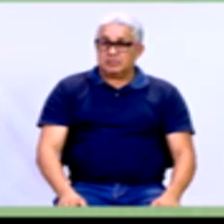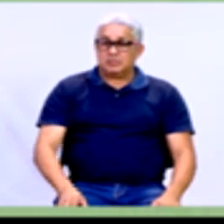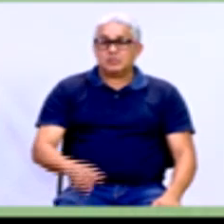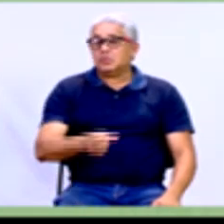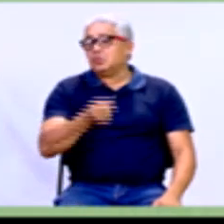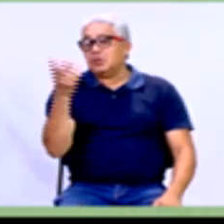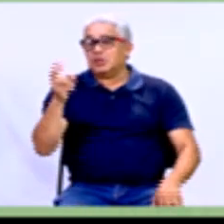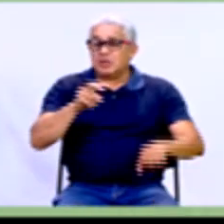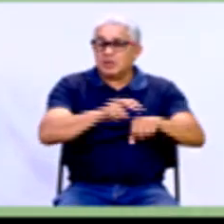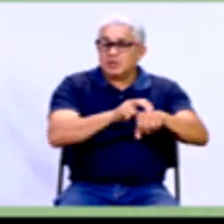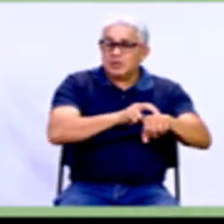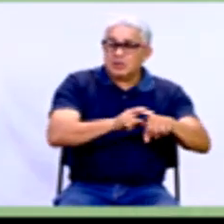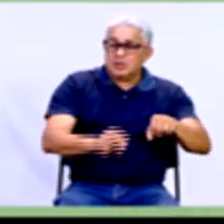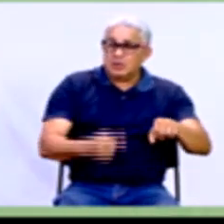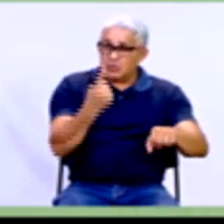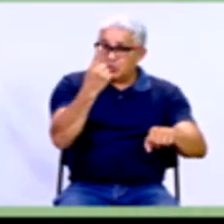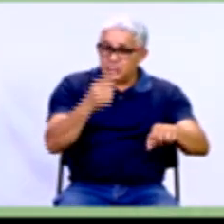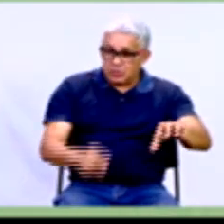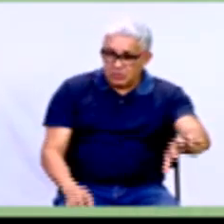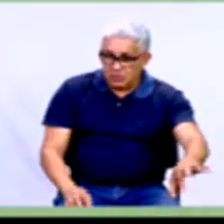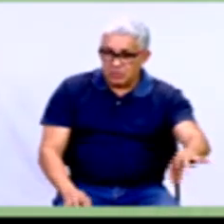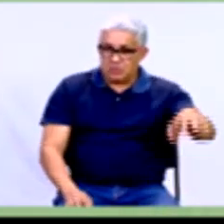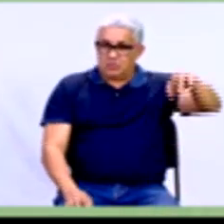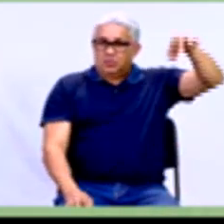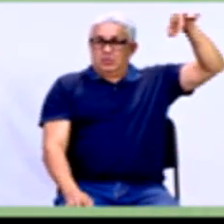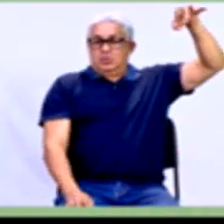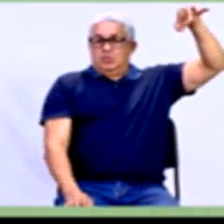Então, eu vou retirar uma bola dessa sacola.